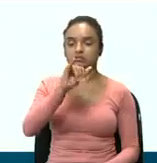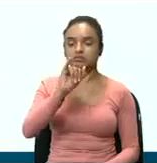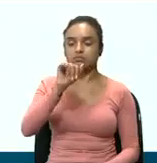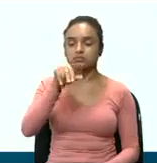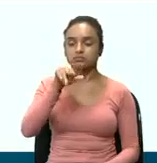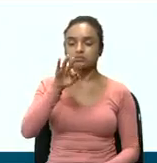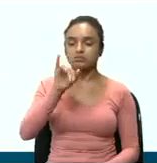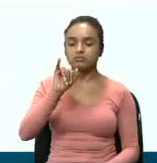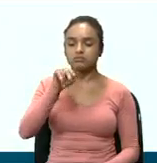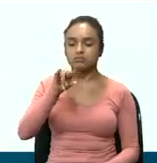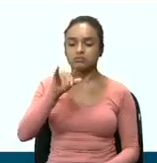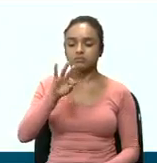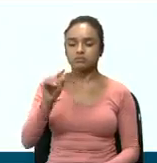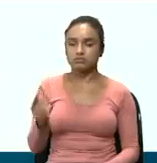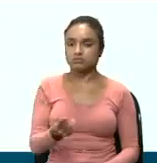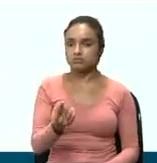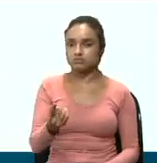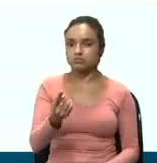de quem?